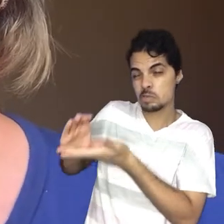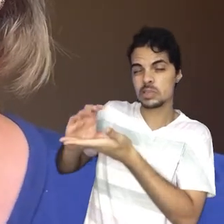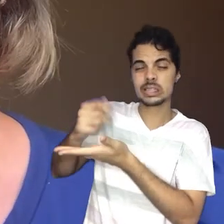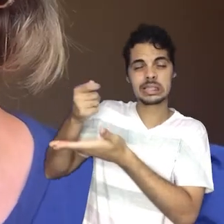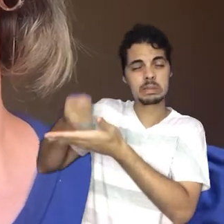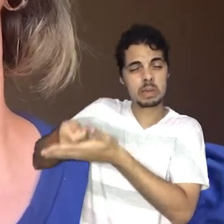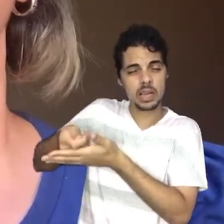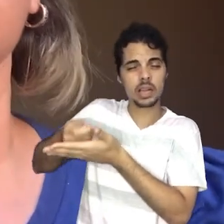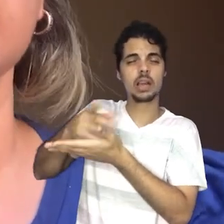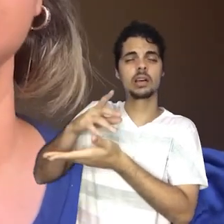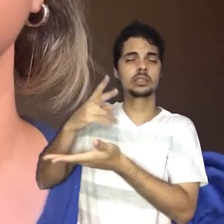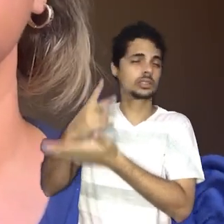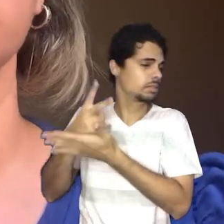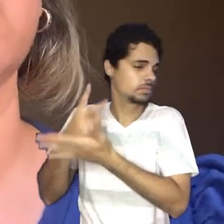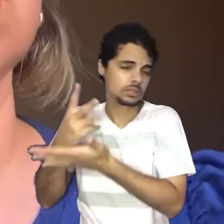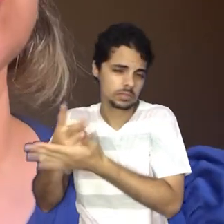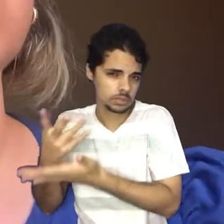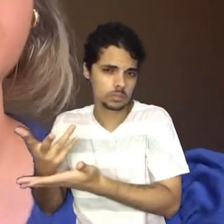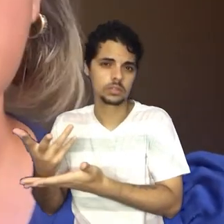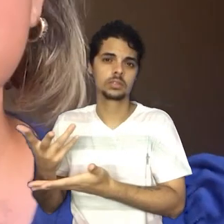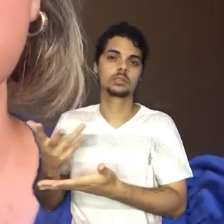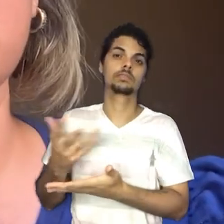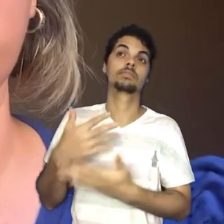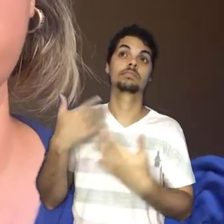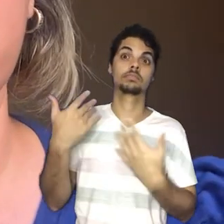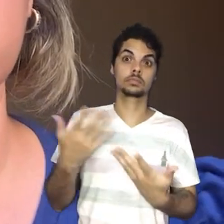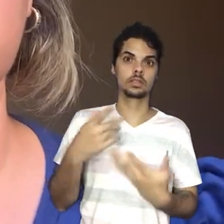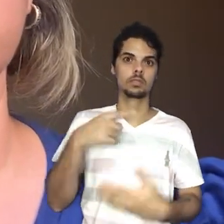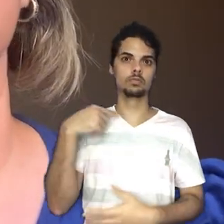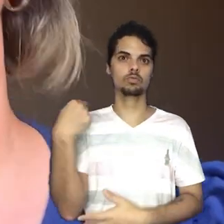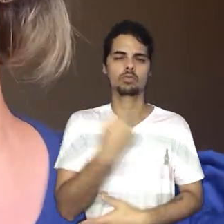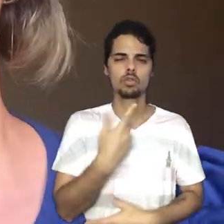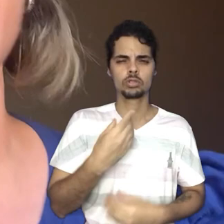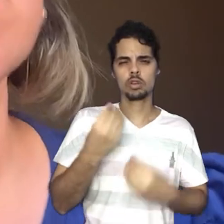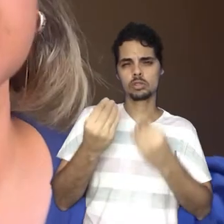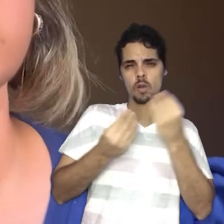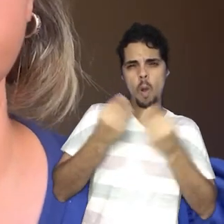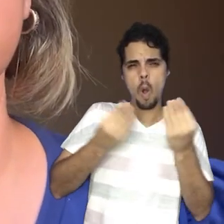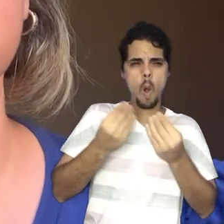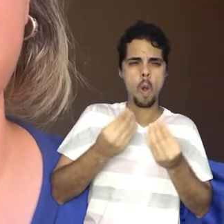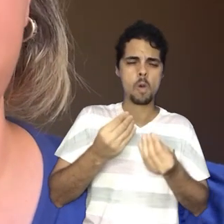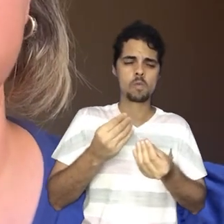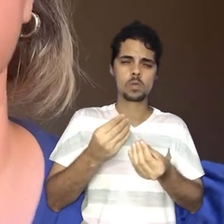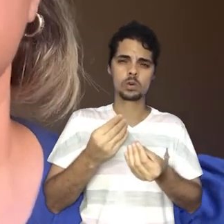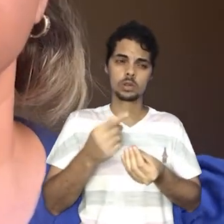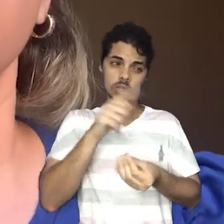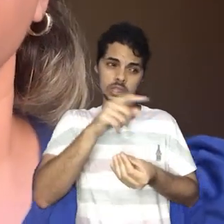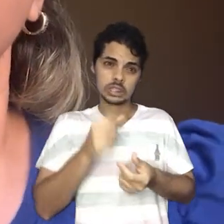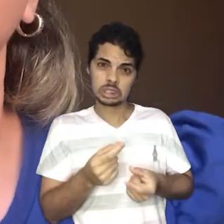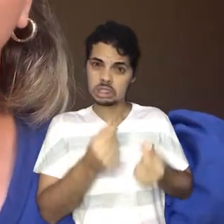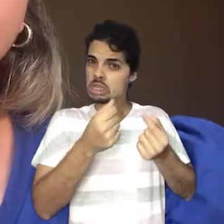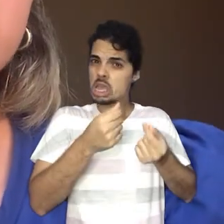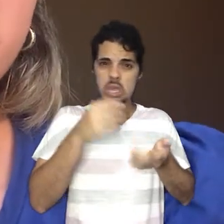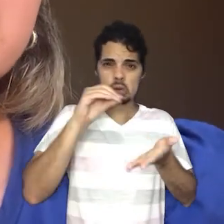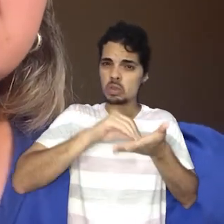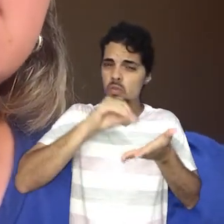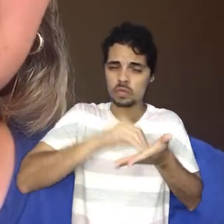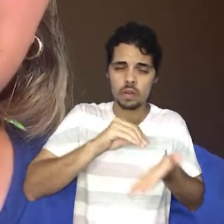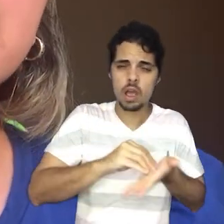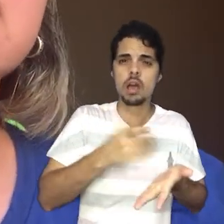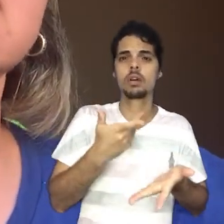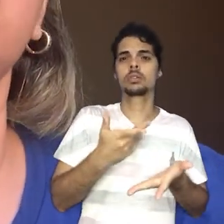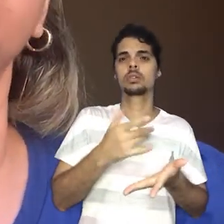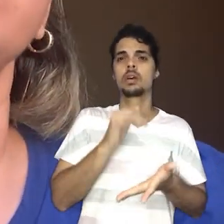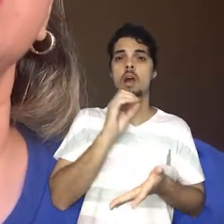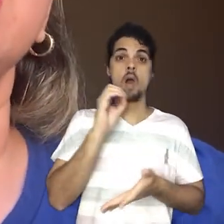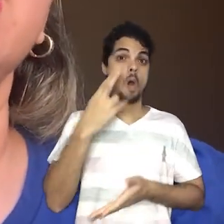colocando o quê? Colocando os conceitos do que é ser independente, do que é dívida externa, como, né, que